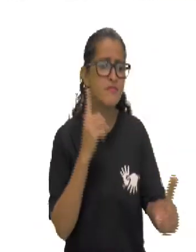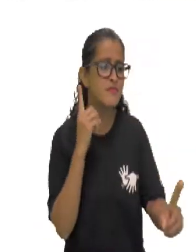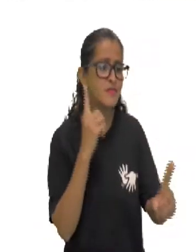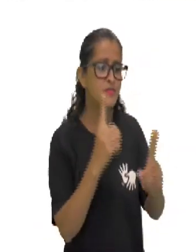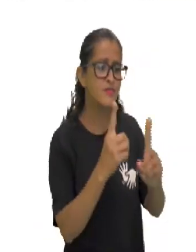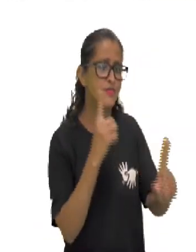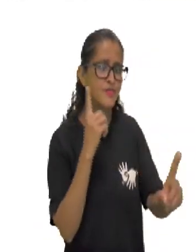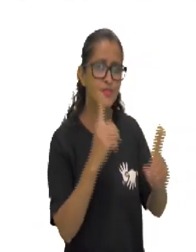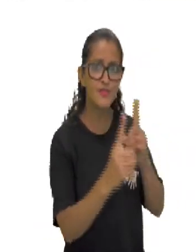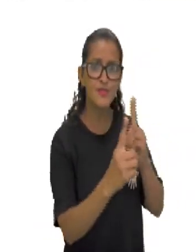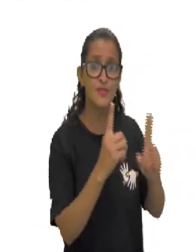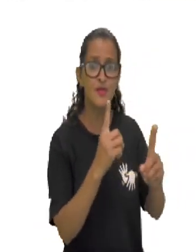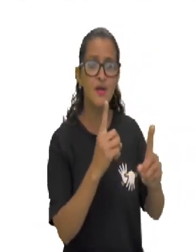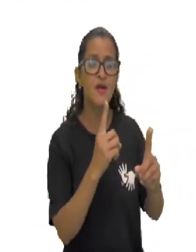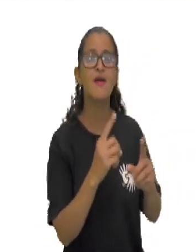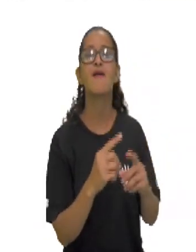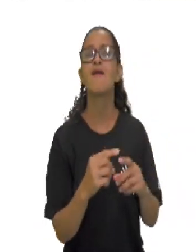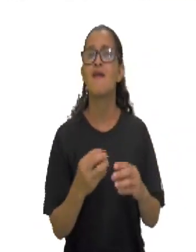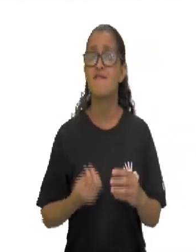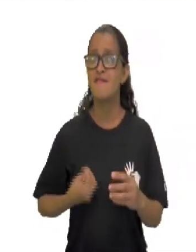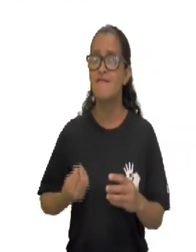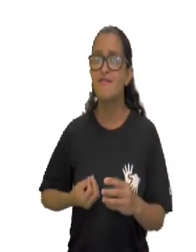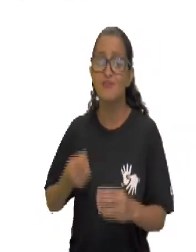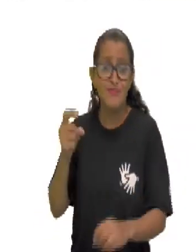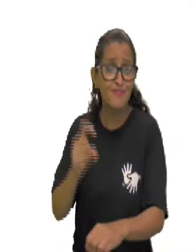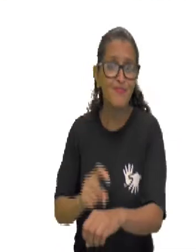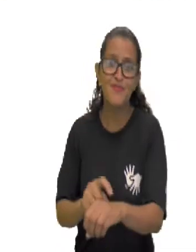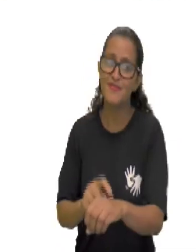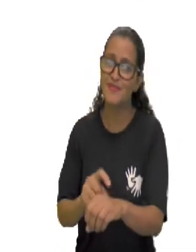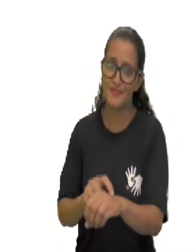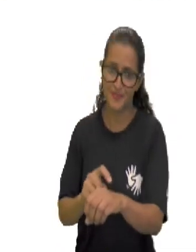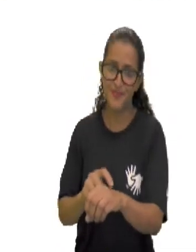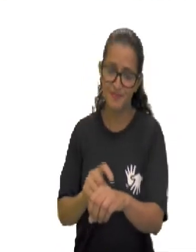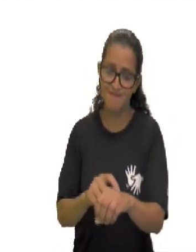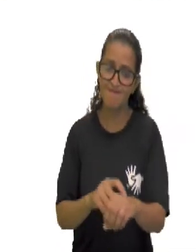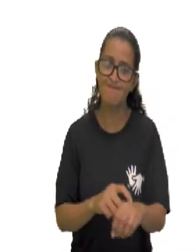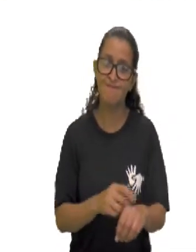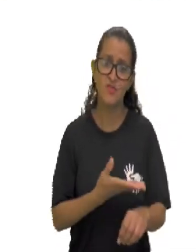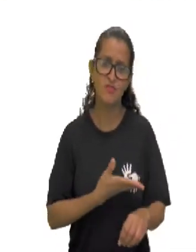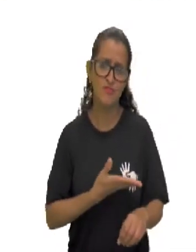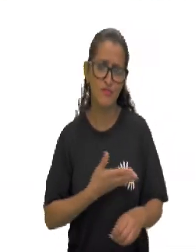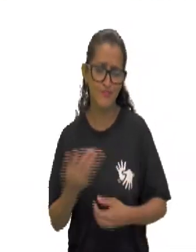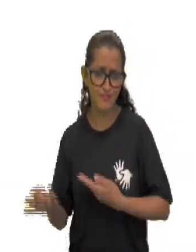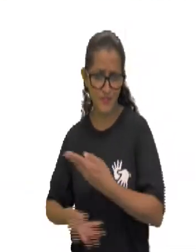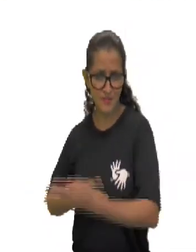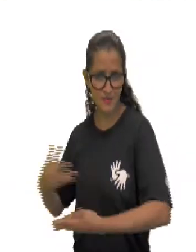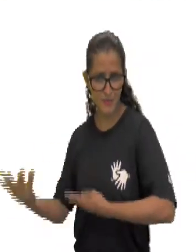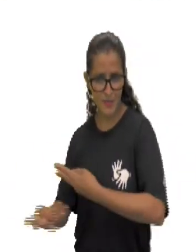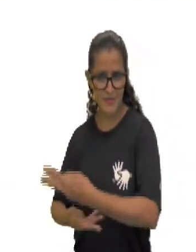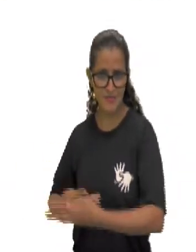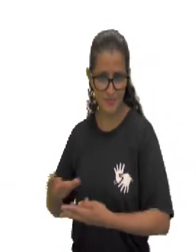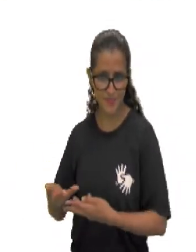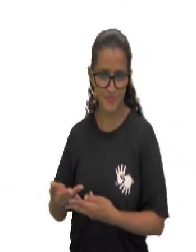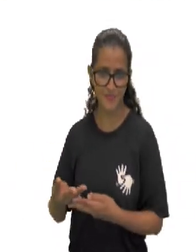dialogando, está vivendo uma história, então você tem ali uma convivência com outros alunos, outras crianças.